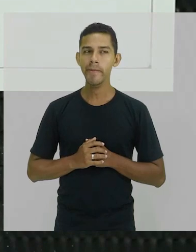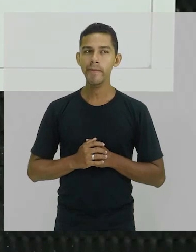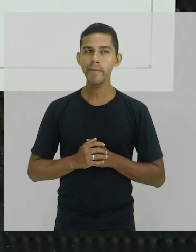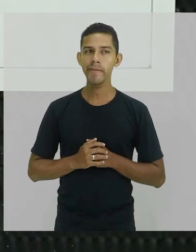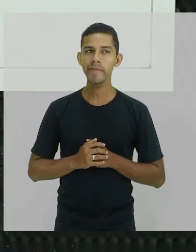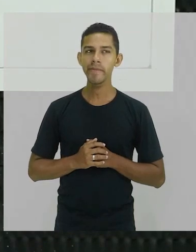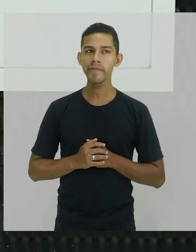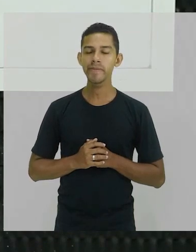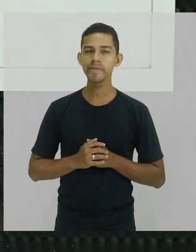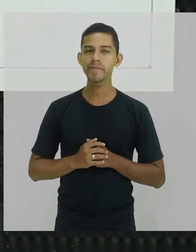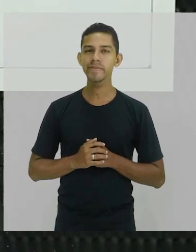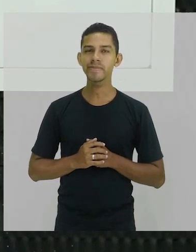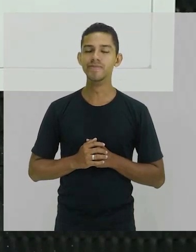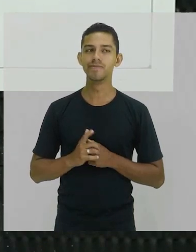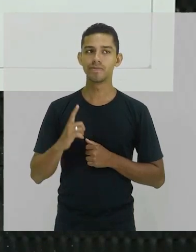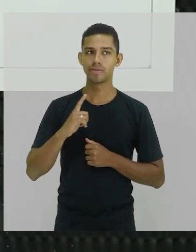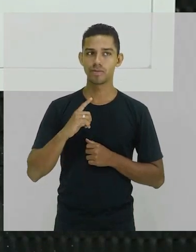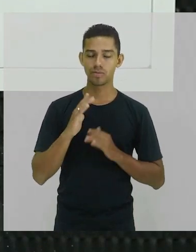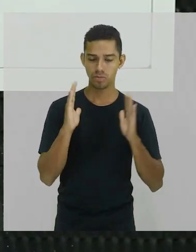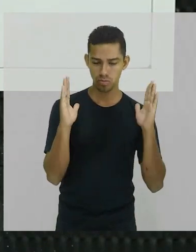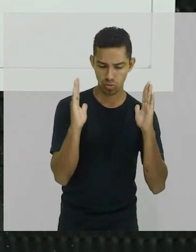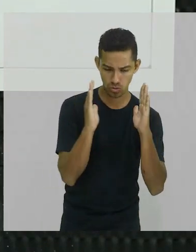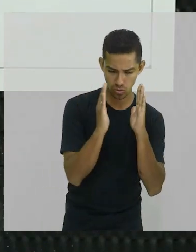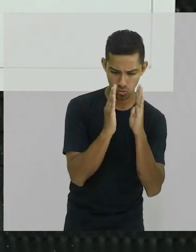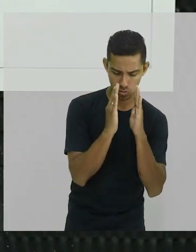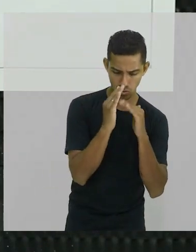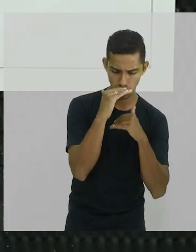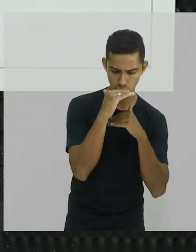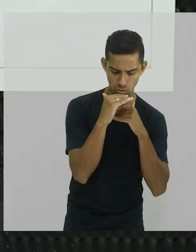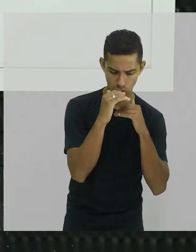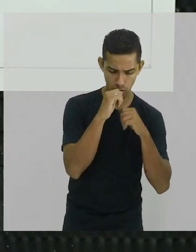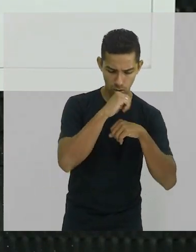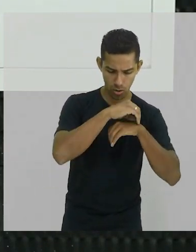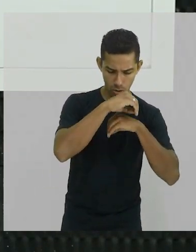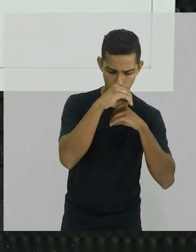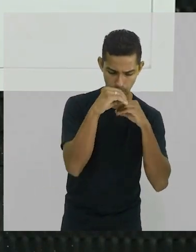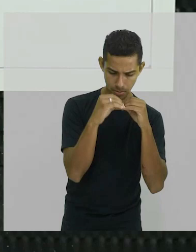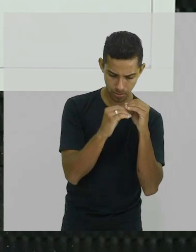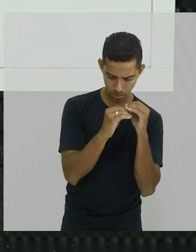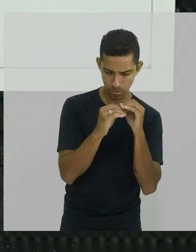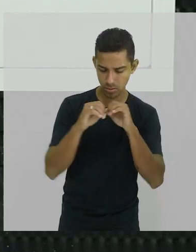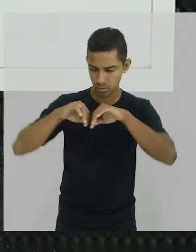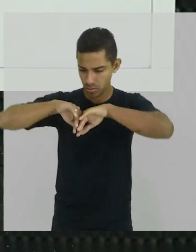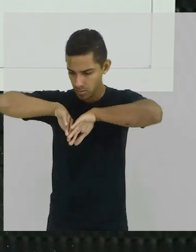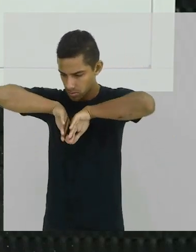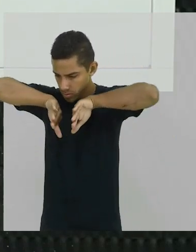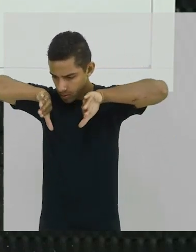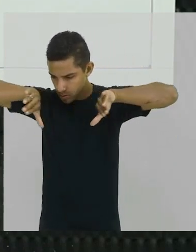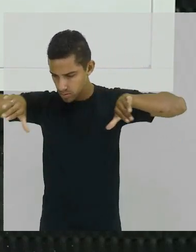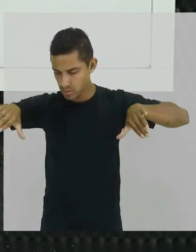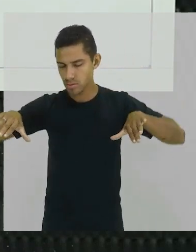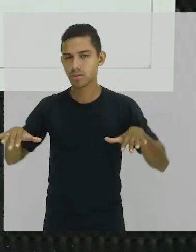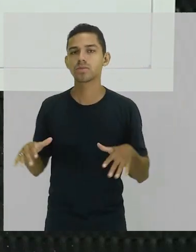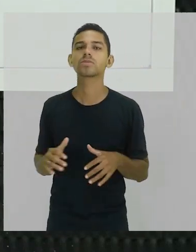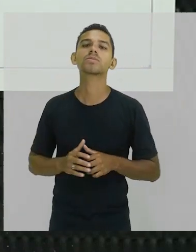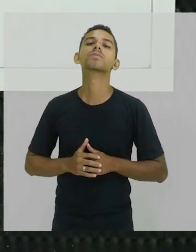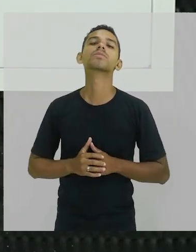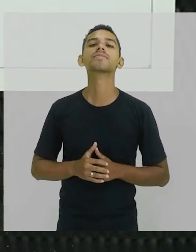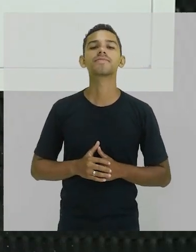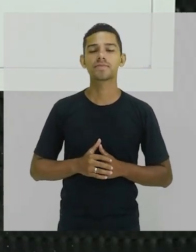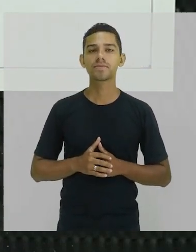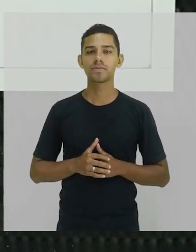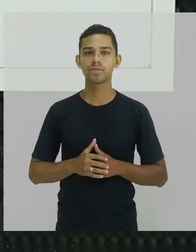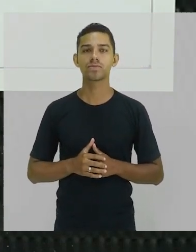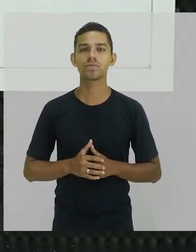nós temos os pontos de compressão das moléculas e os pontos de rarefação, Horas estão comprimidas e horas estão